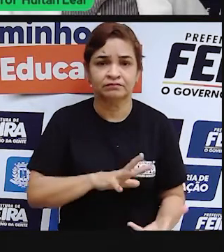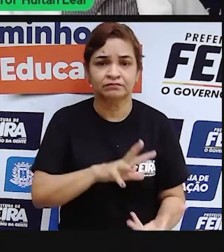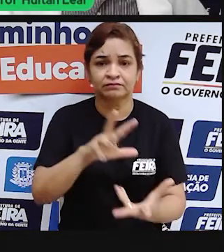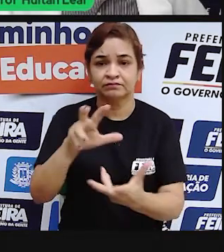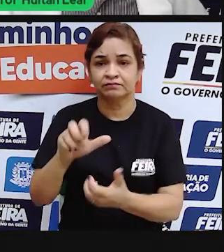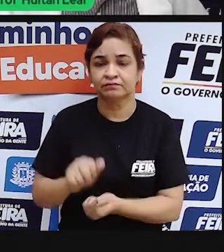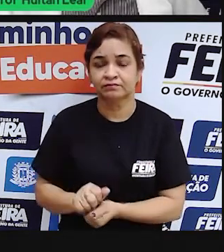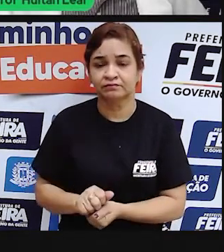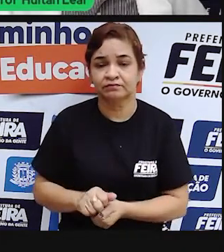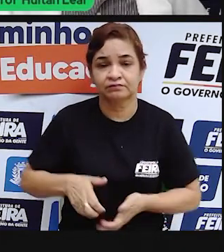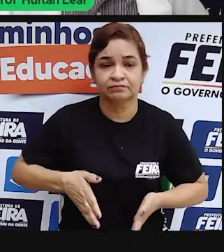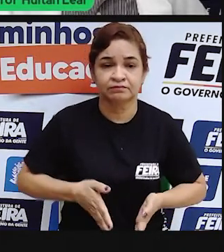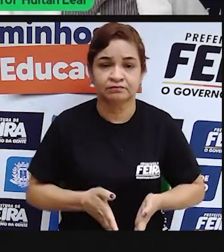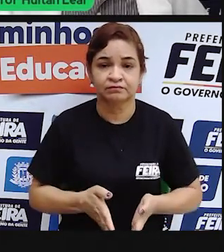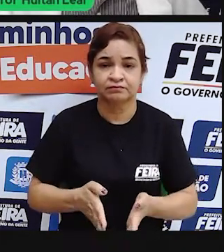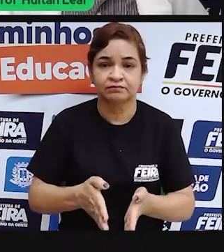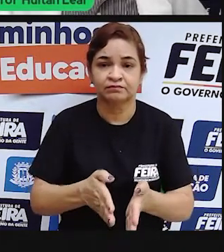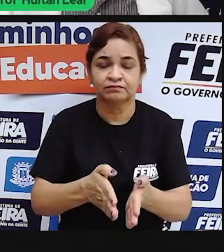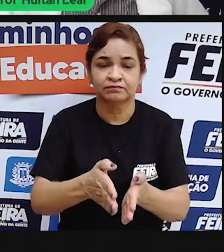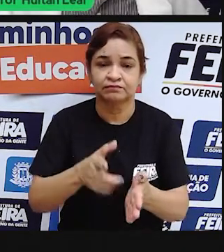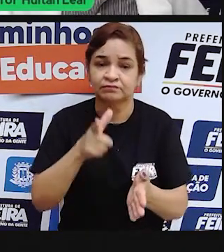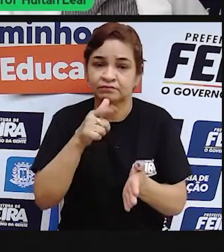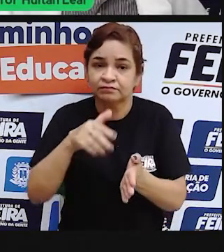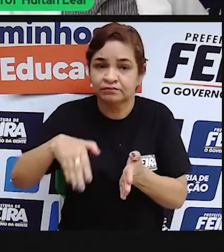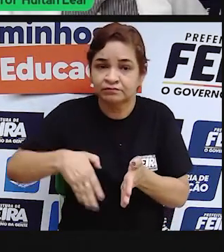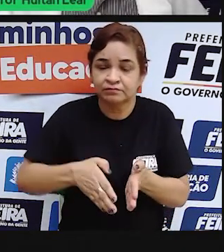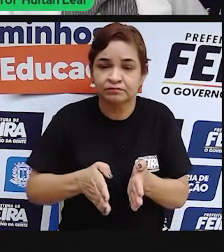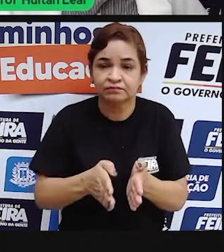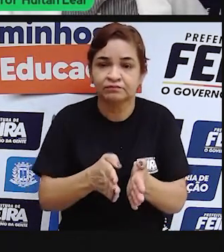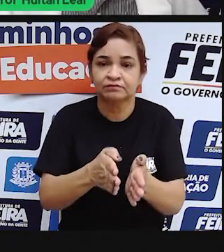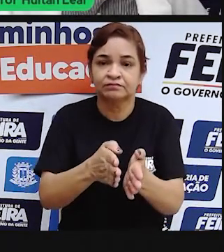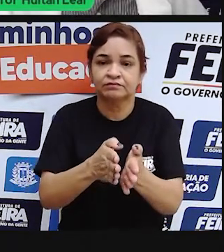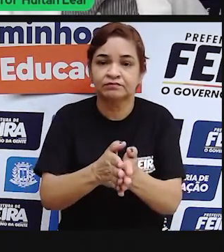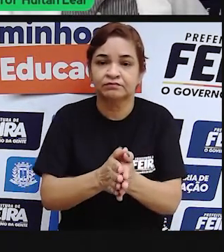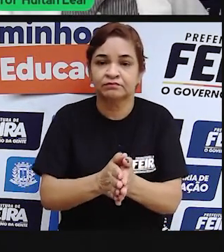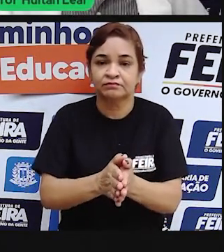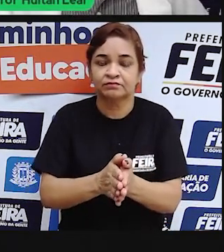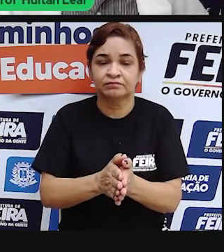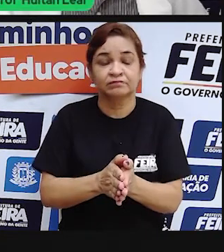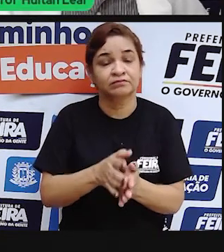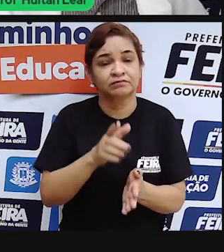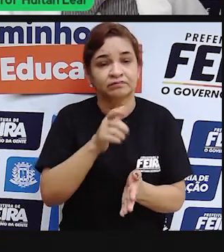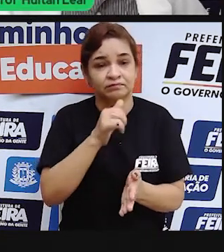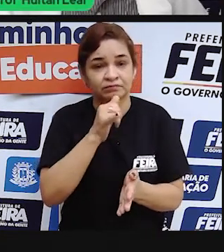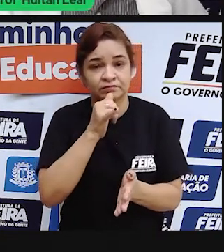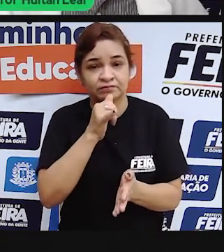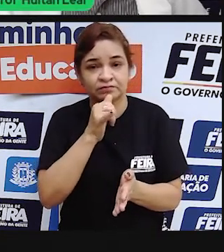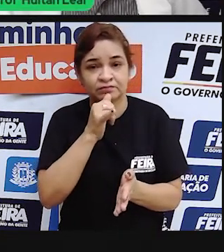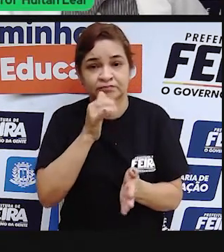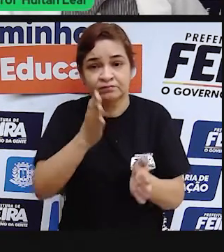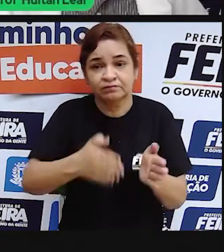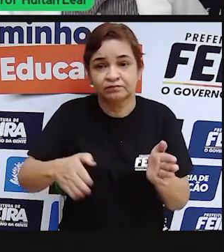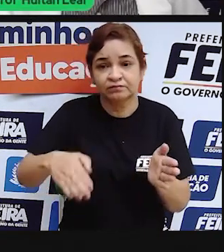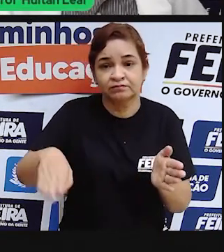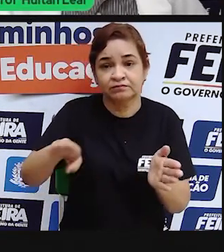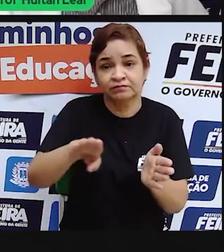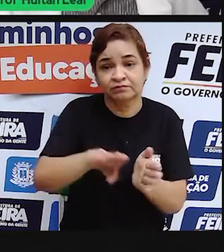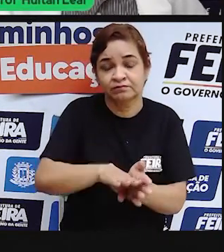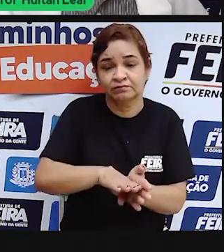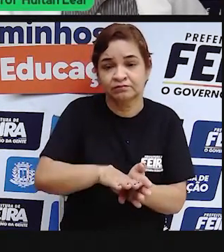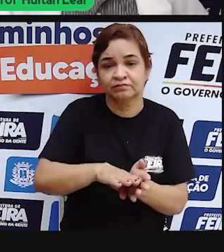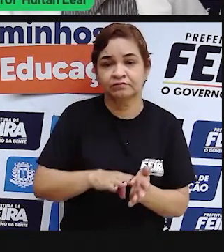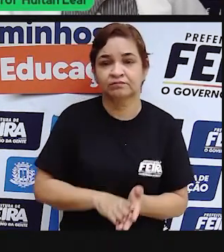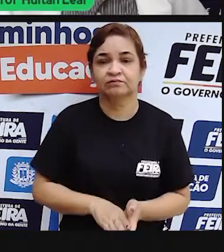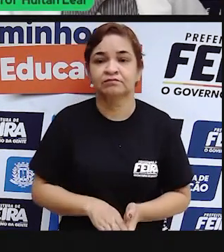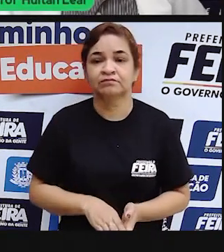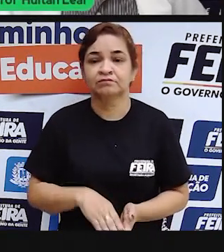mundo, estrada, ribeirão, que é um riacho grande, braço, mar, fonte,